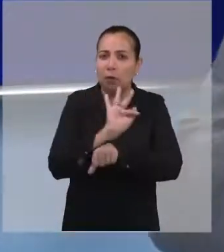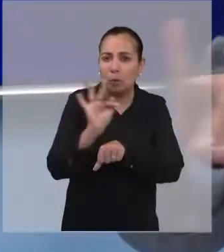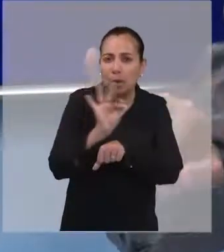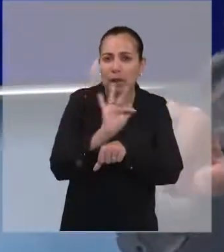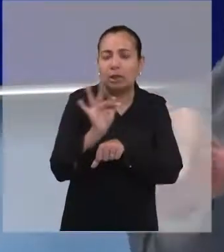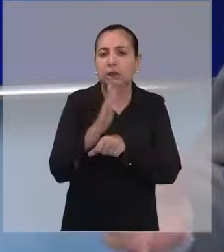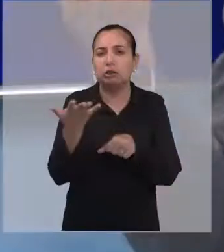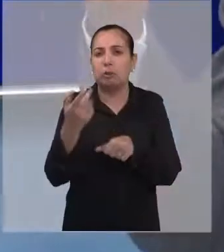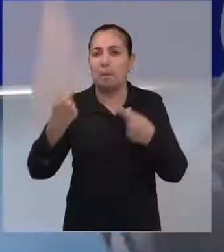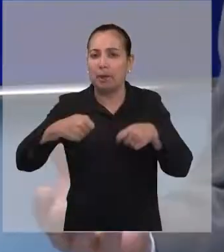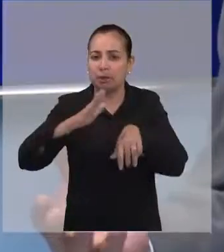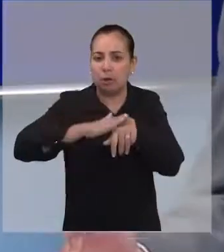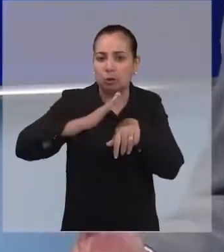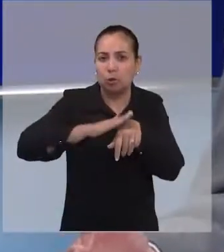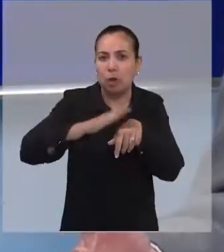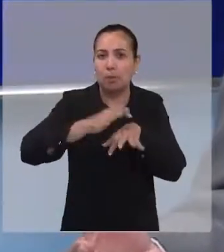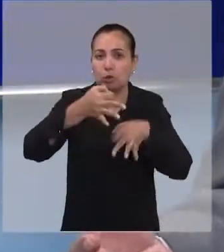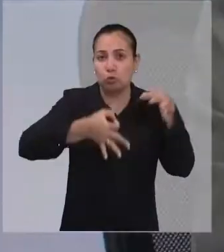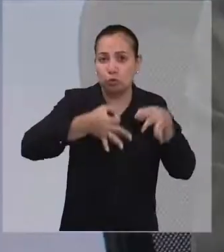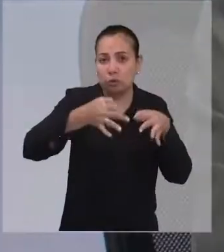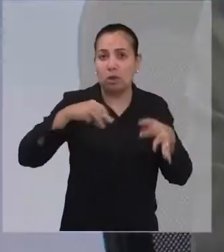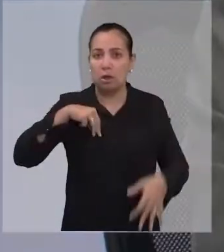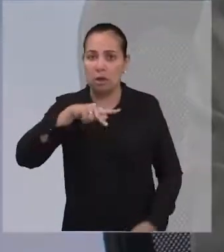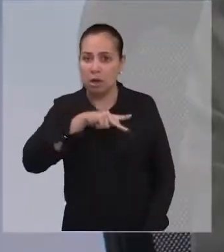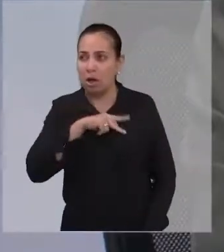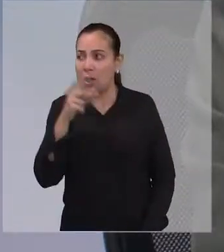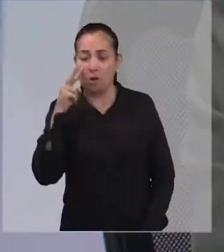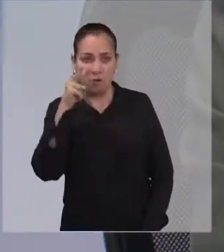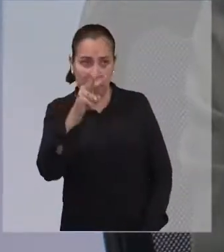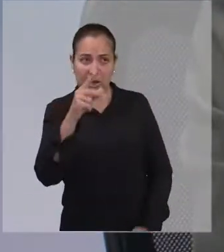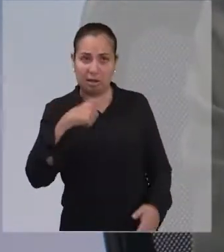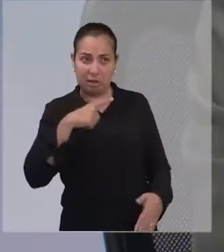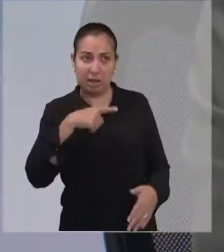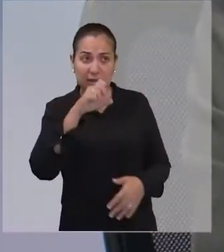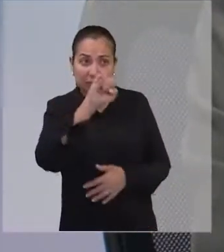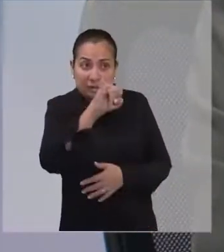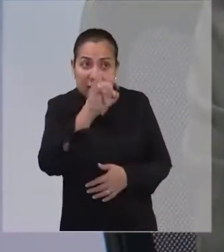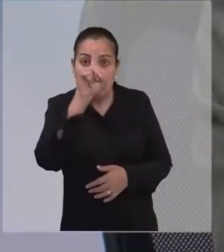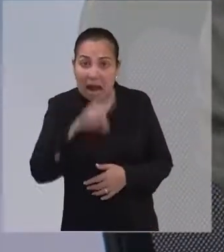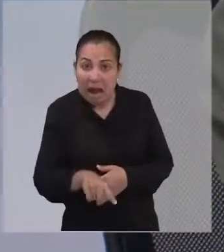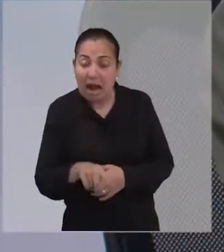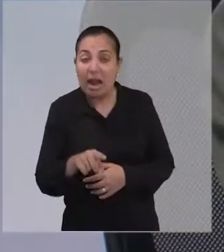a autonomia entre Judiciário e Ministério Público, para você, foi quebrado.